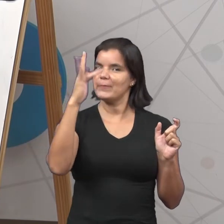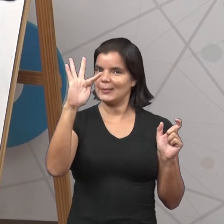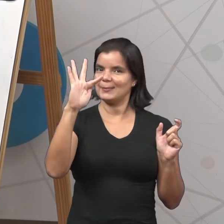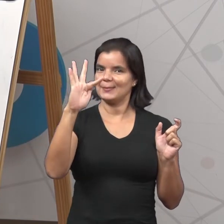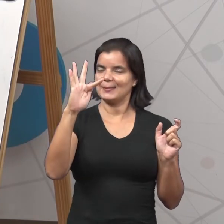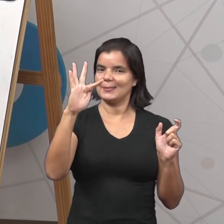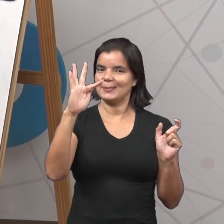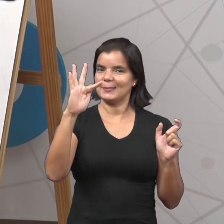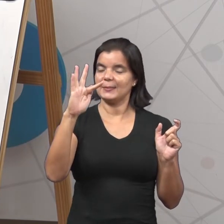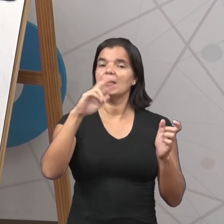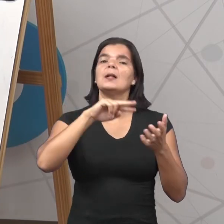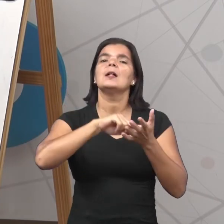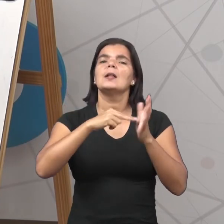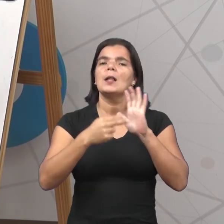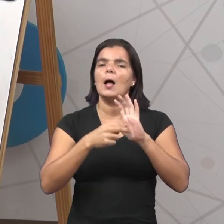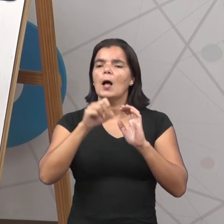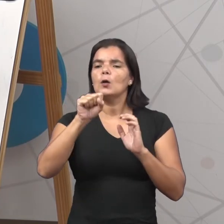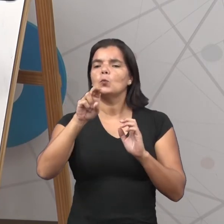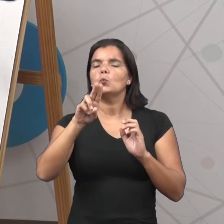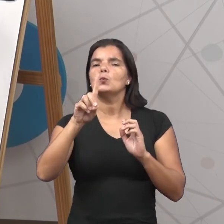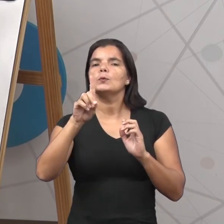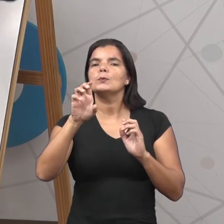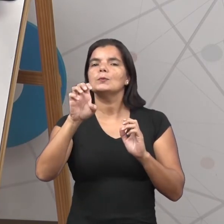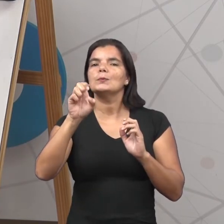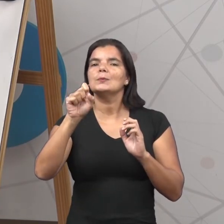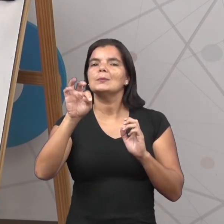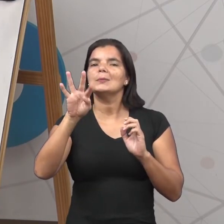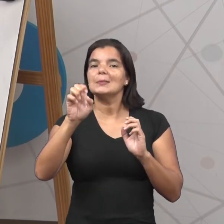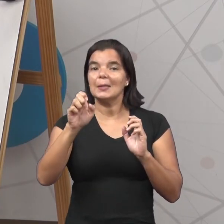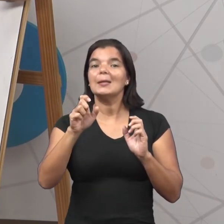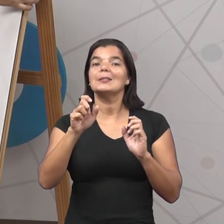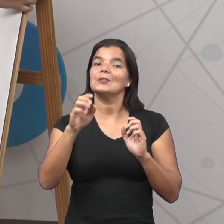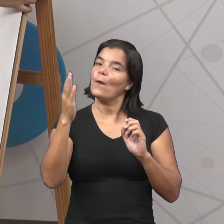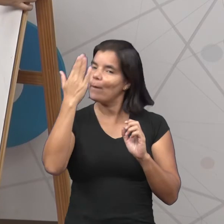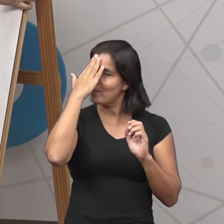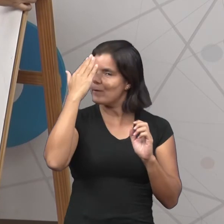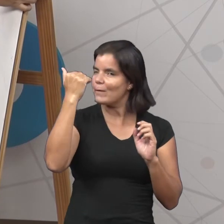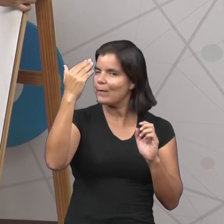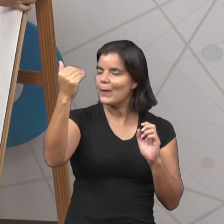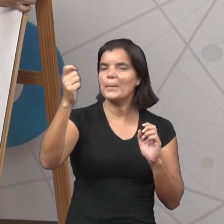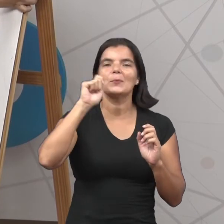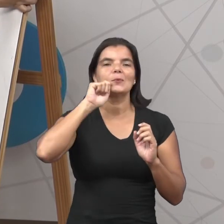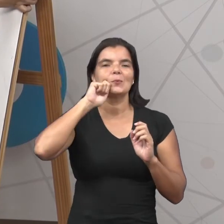francês. E isso lá no Sudeste é aquele famoso pão lá